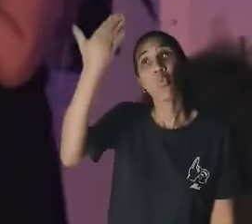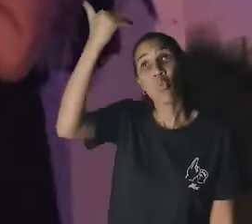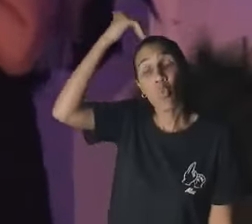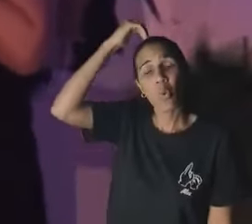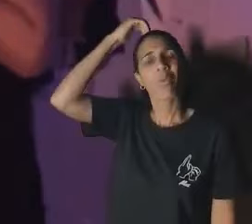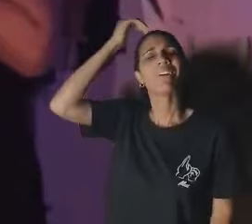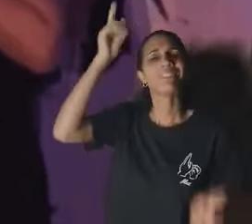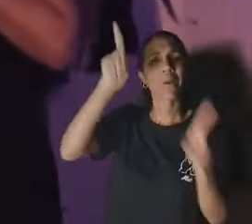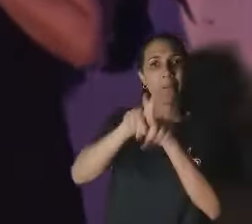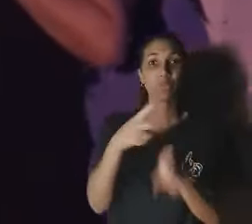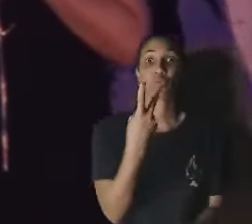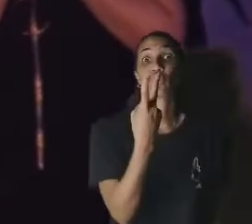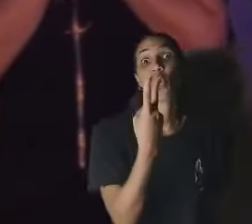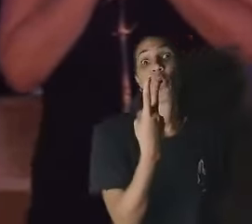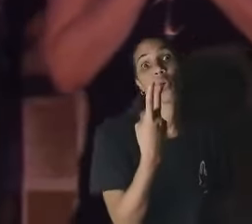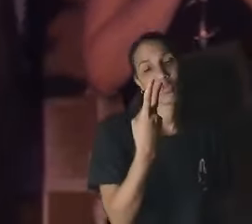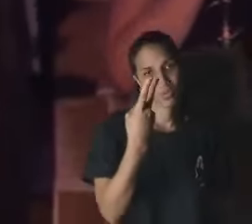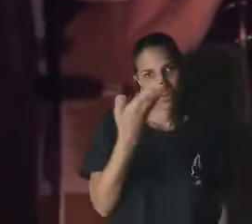Nós temos culpa.